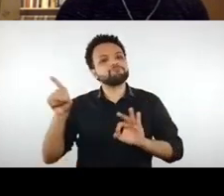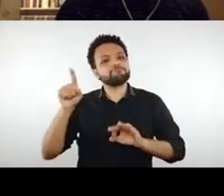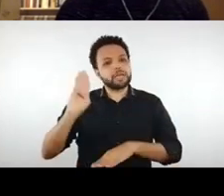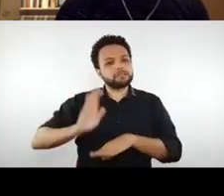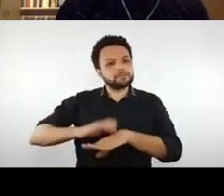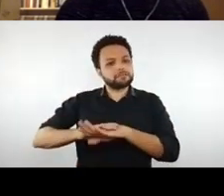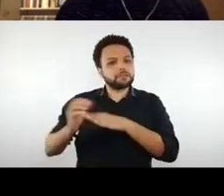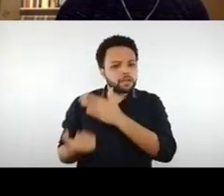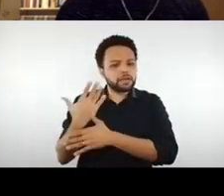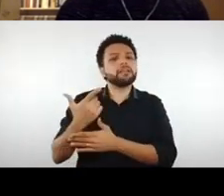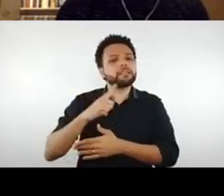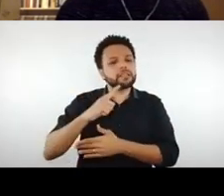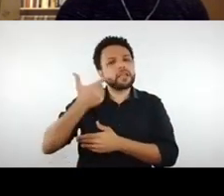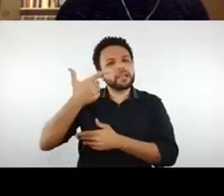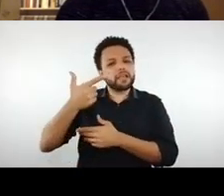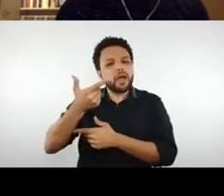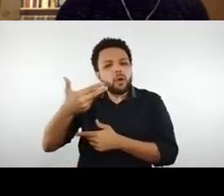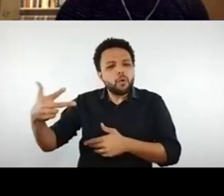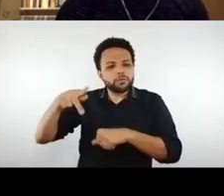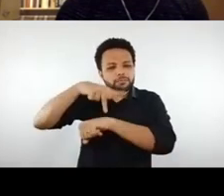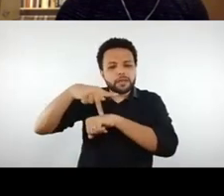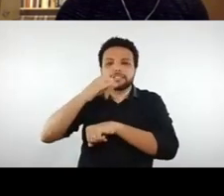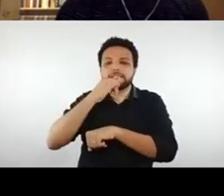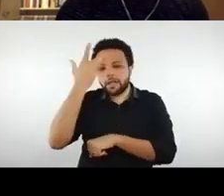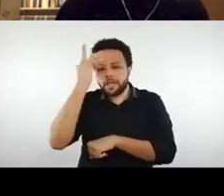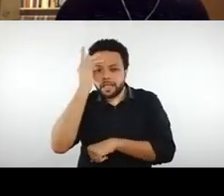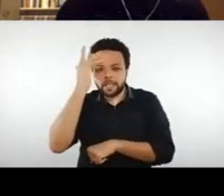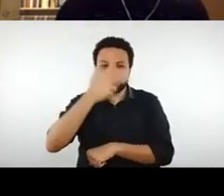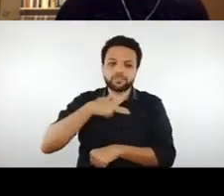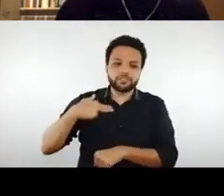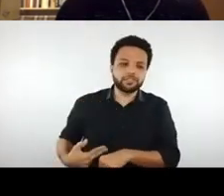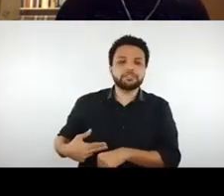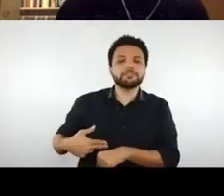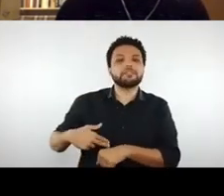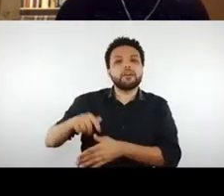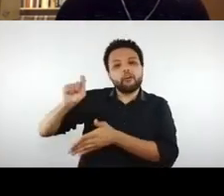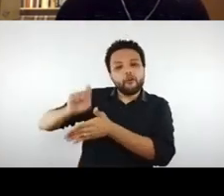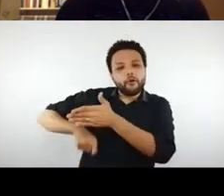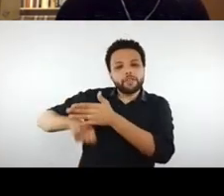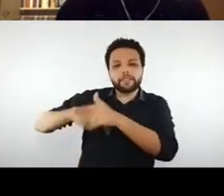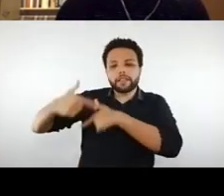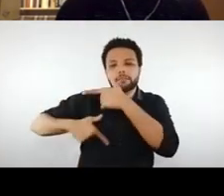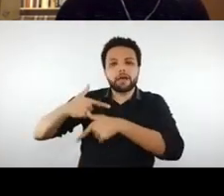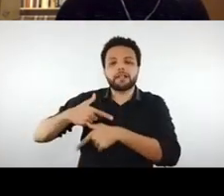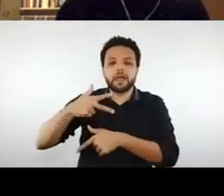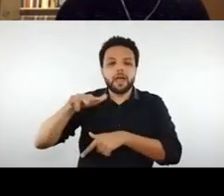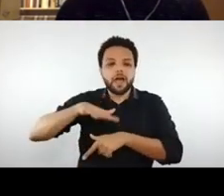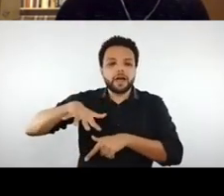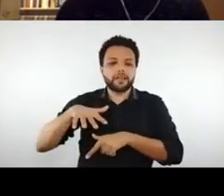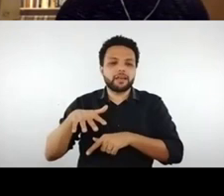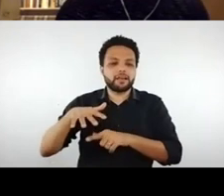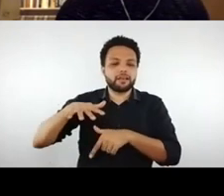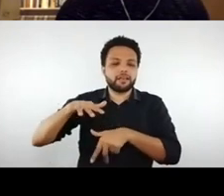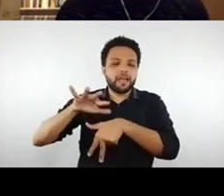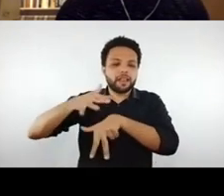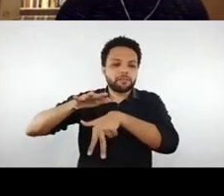a Índia e mesmo a China, que são mão de obras baratas. Né? Então, você vai pegar na área de animação, por exemplo, a China é